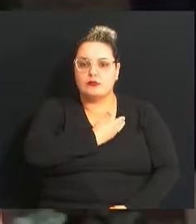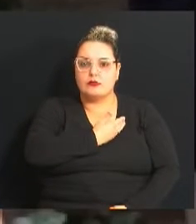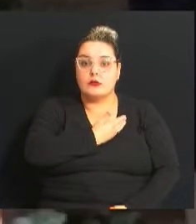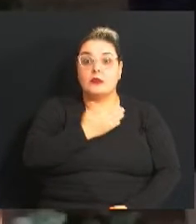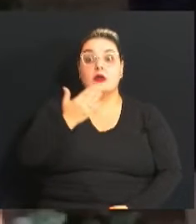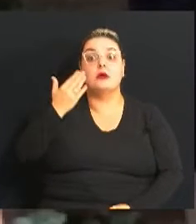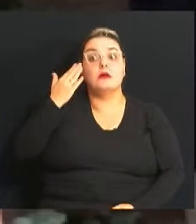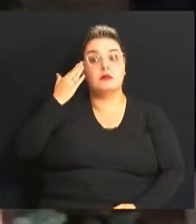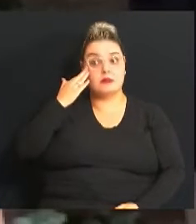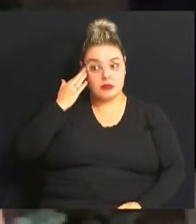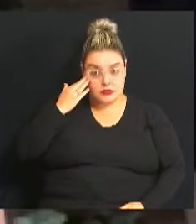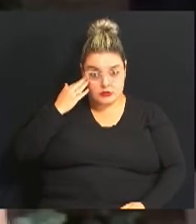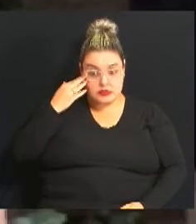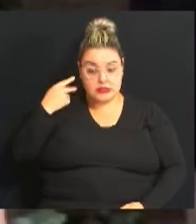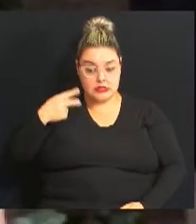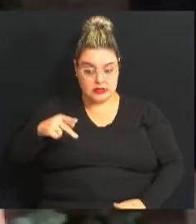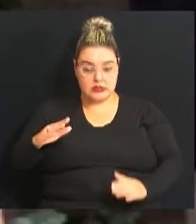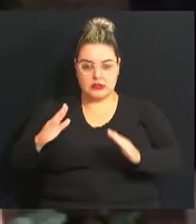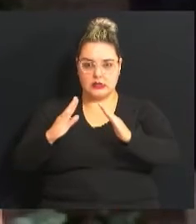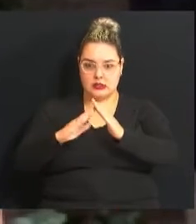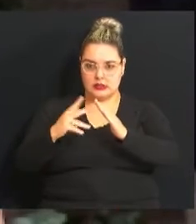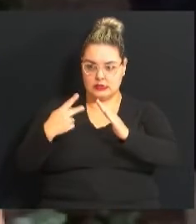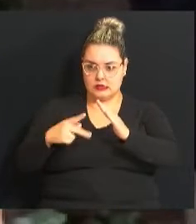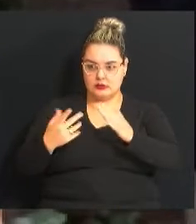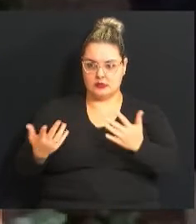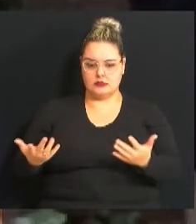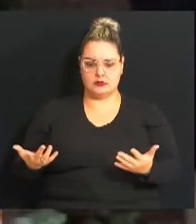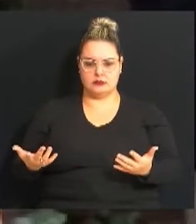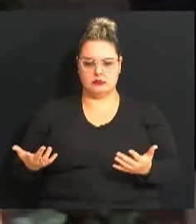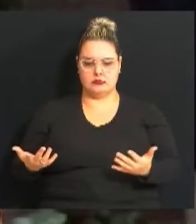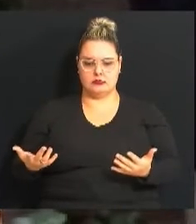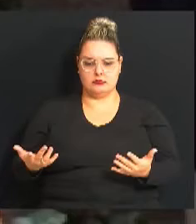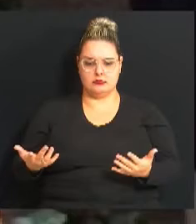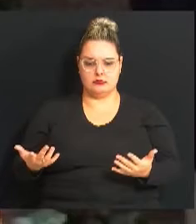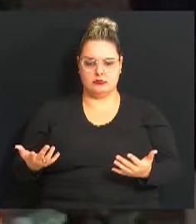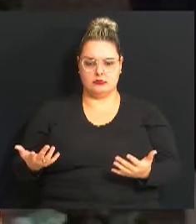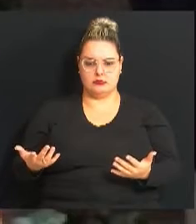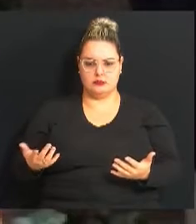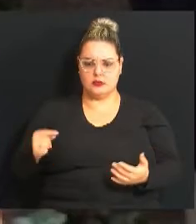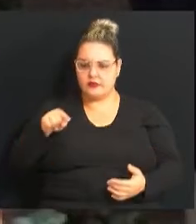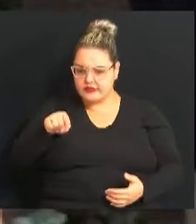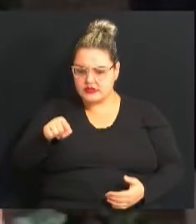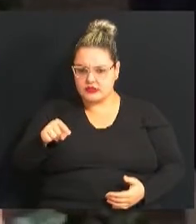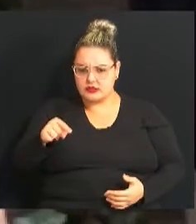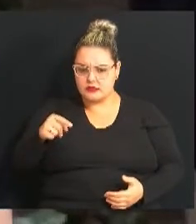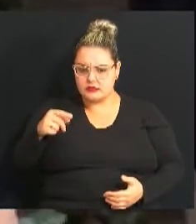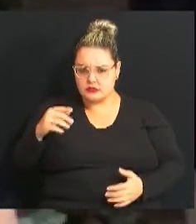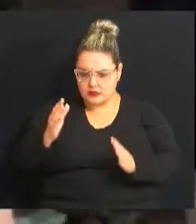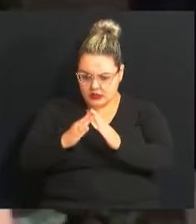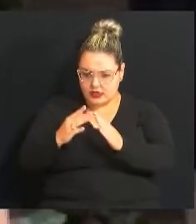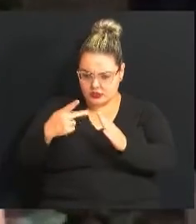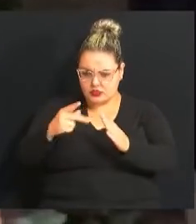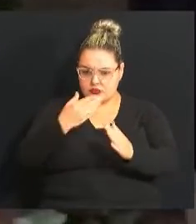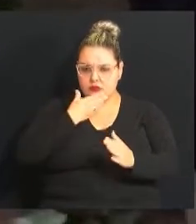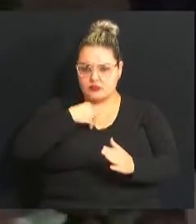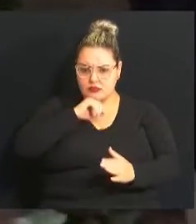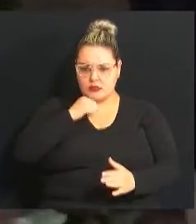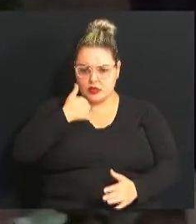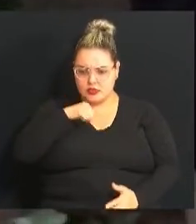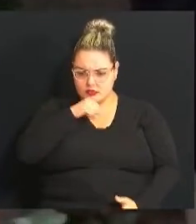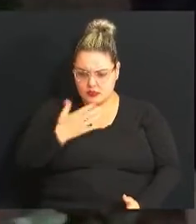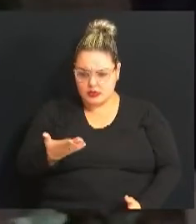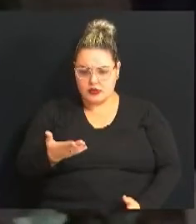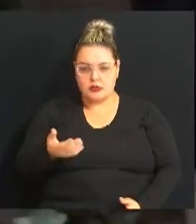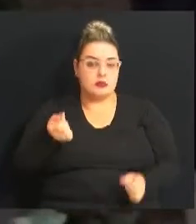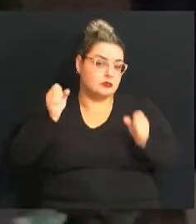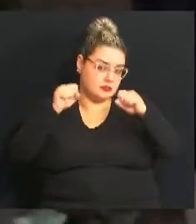na casa dos pais dele. Aí eu pergunto, ué, mas tu não estava na casa do teu pai? Aí ele fala, sim, mas estávamos